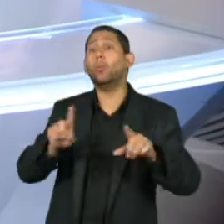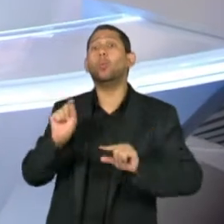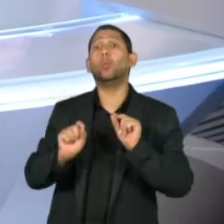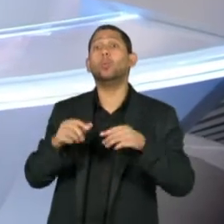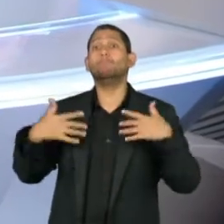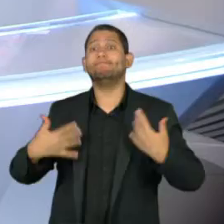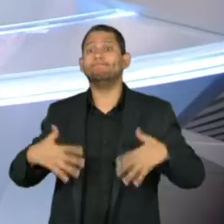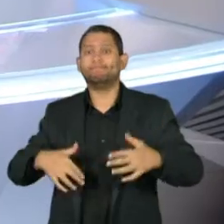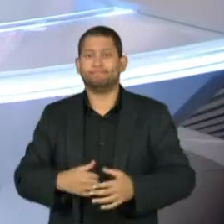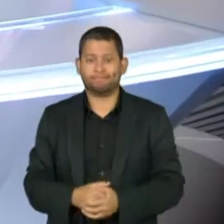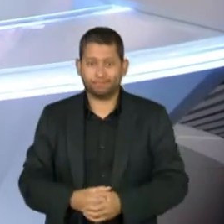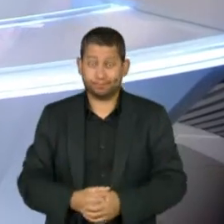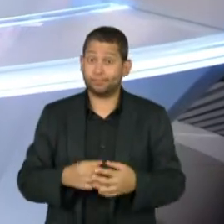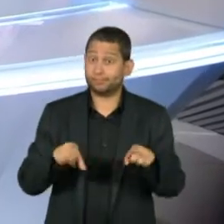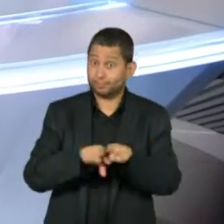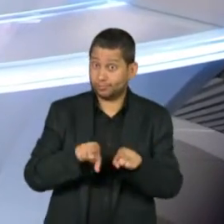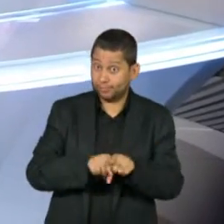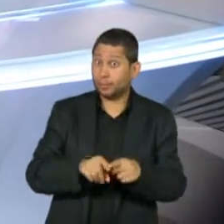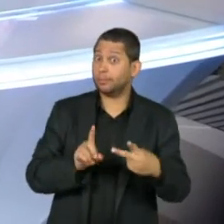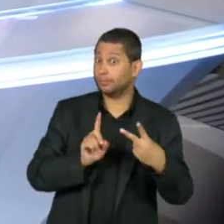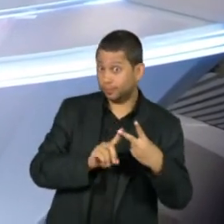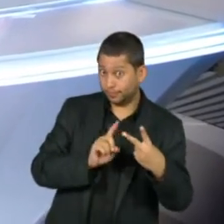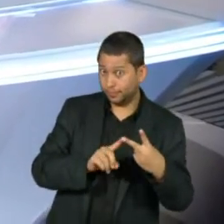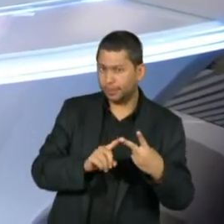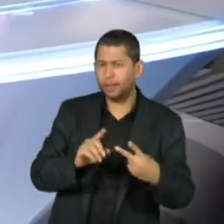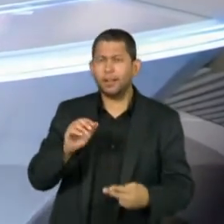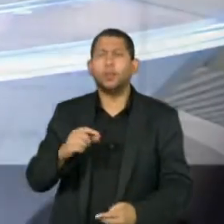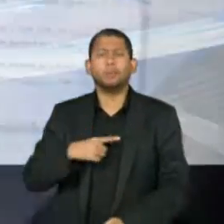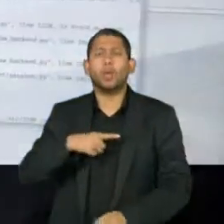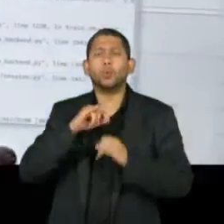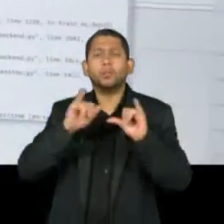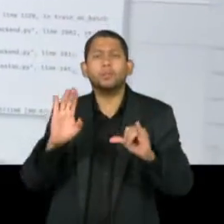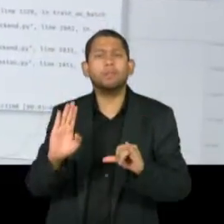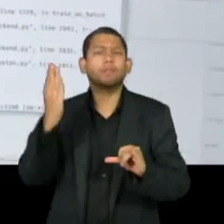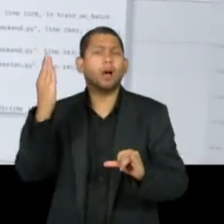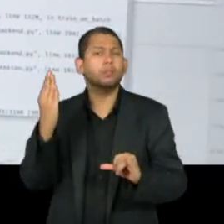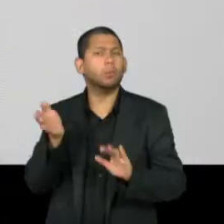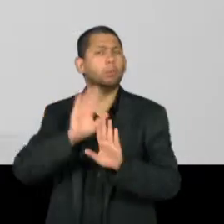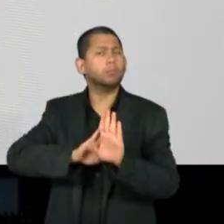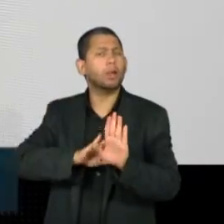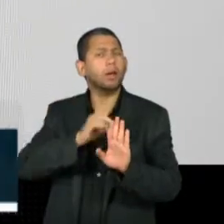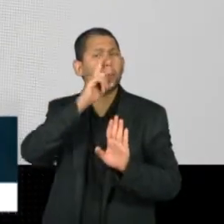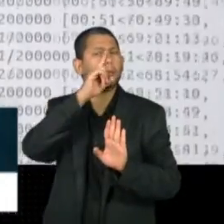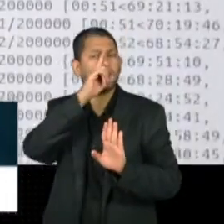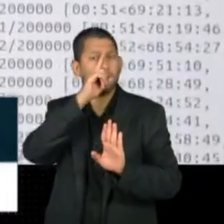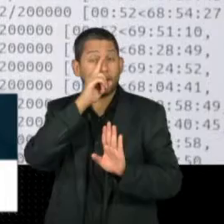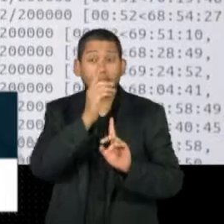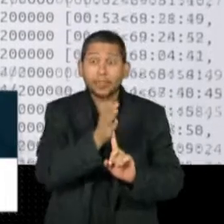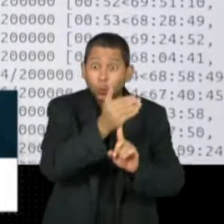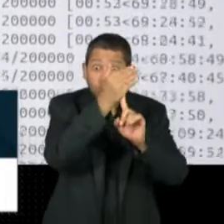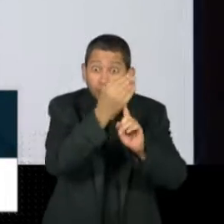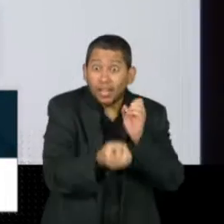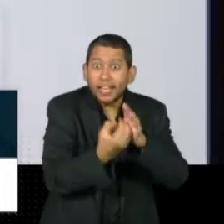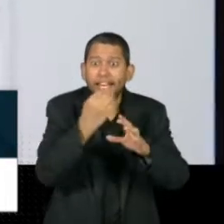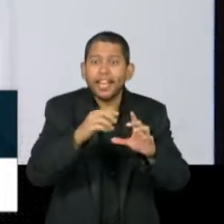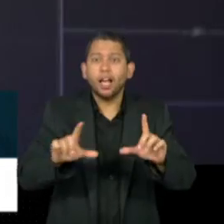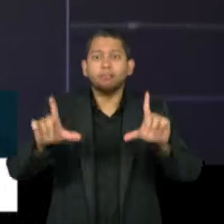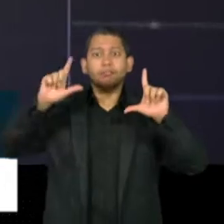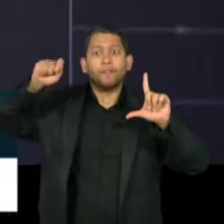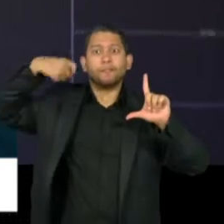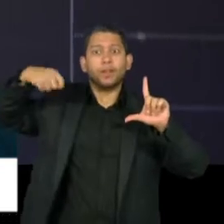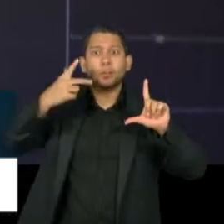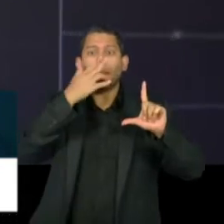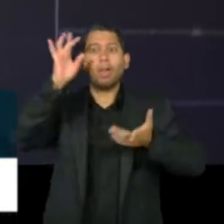E ainda os perigos que vão além da fake news. Tecnologia cria vídeos que parecem reais com o uso da